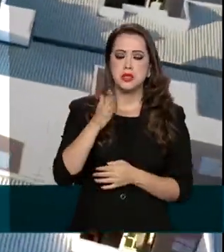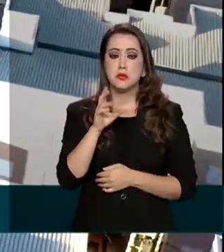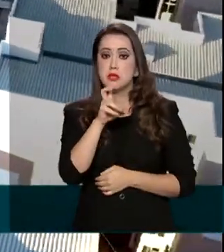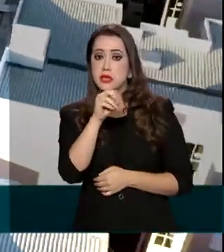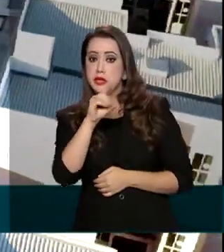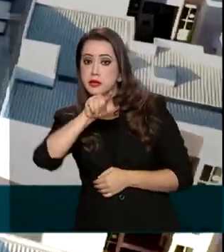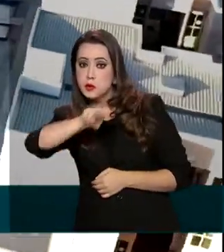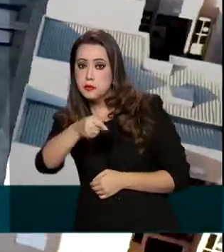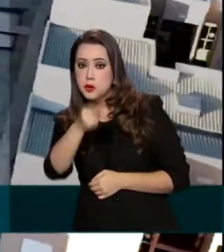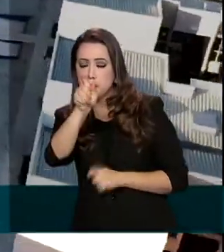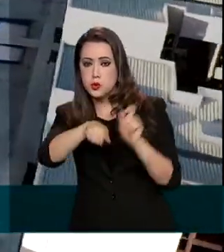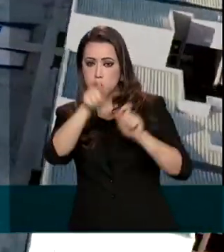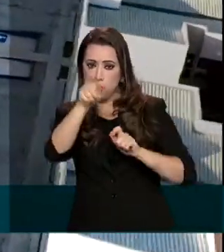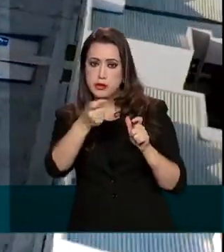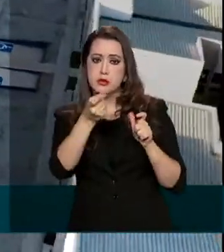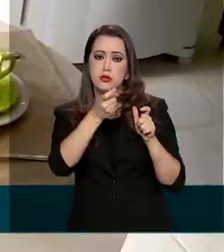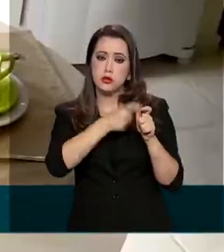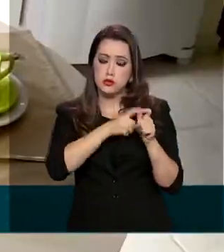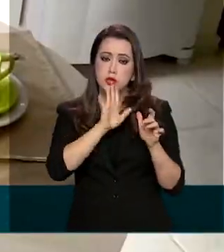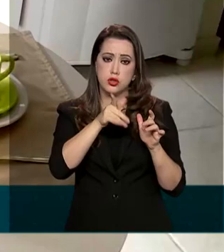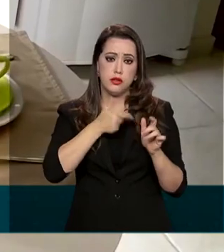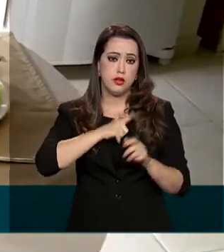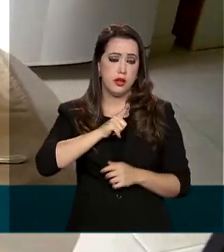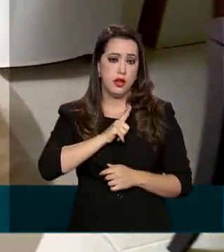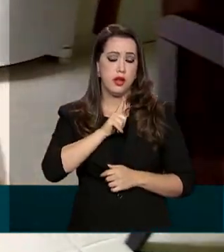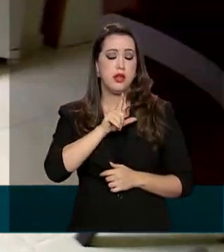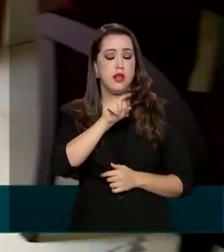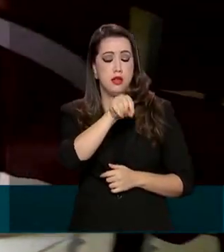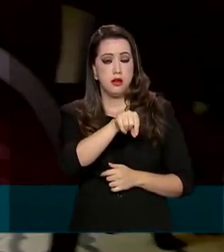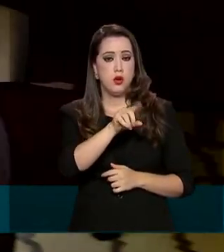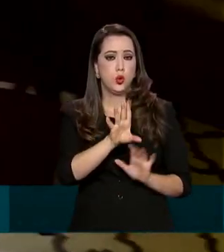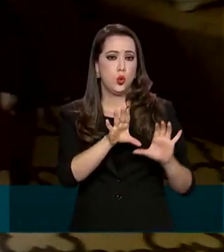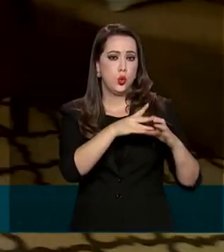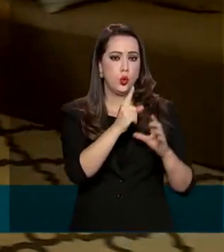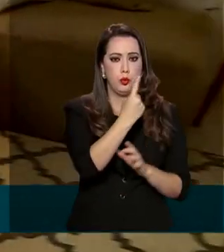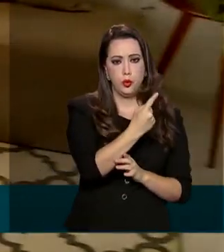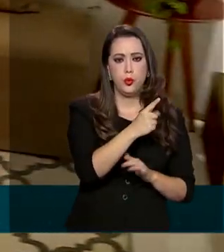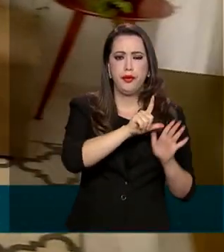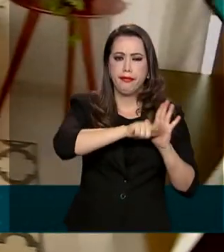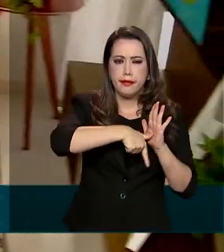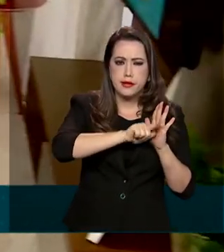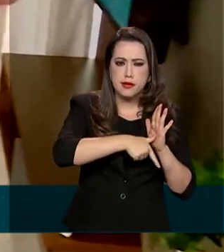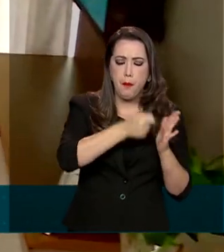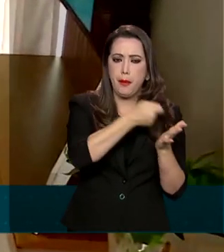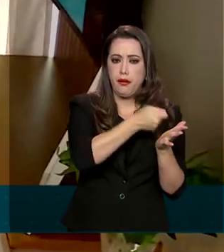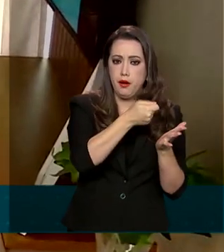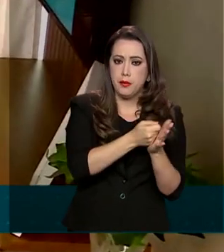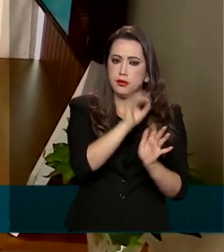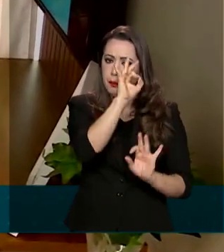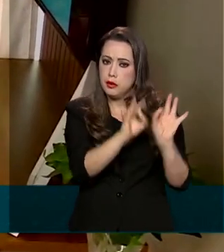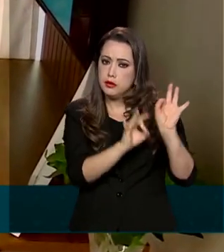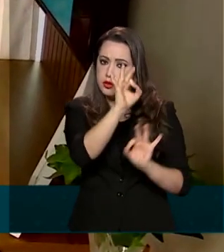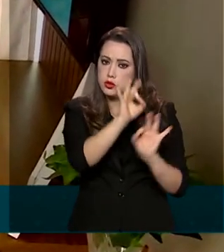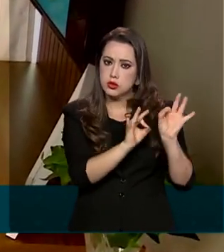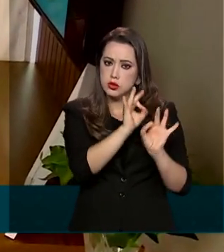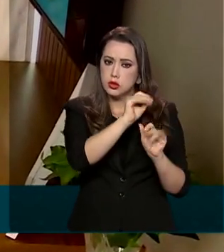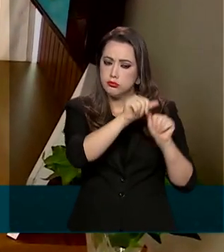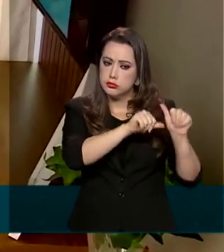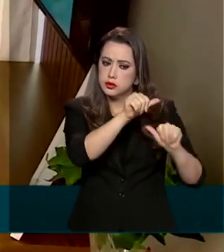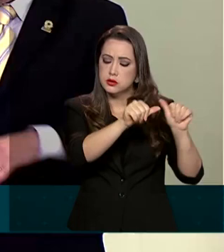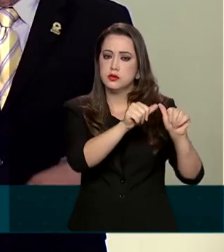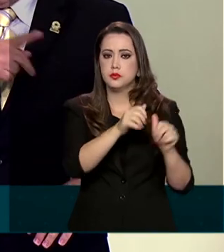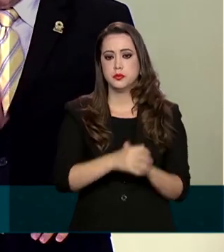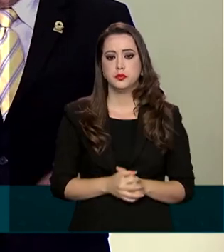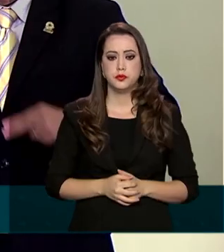500 mil mutuários da faixa 1 que estão com as prestações atrasadas e elabora um plano para a renegociação das